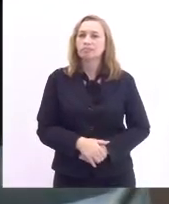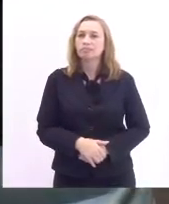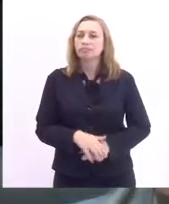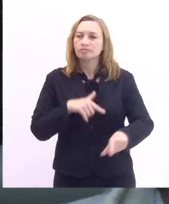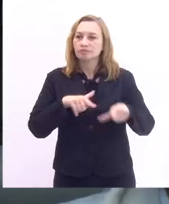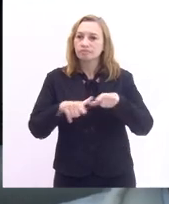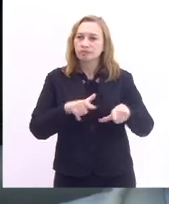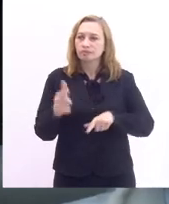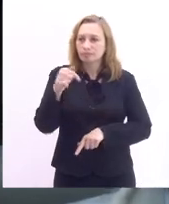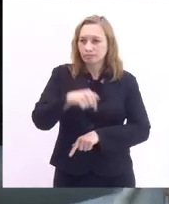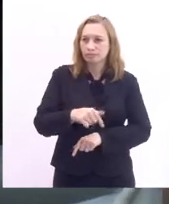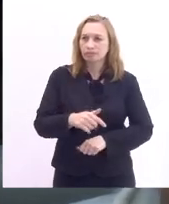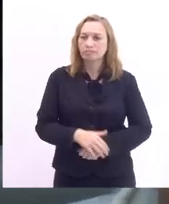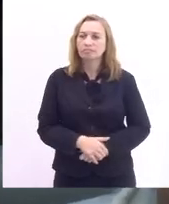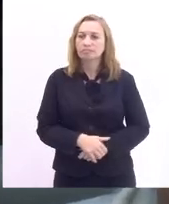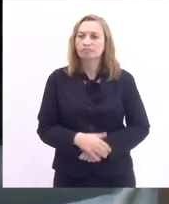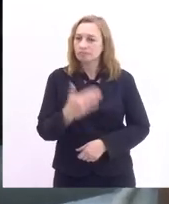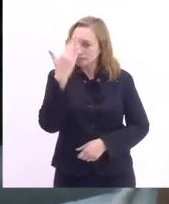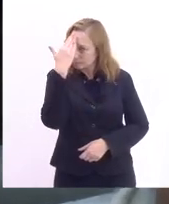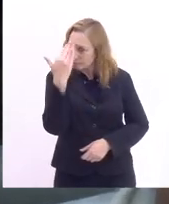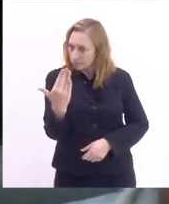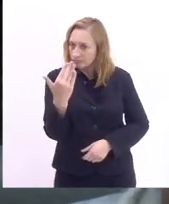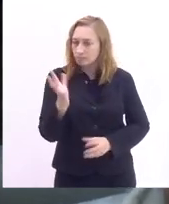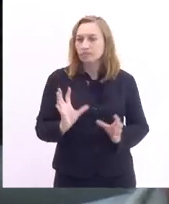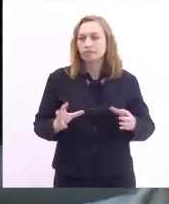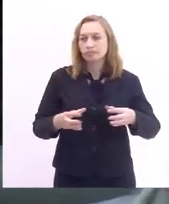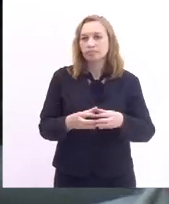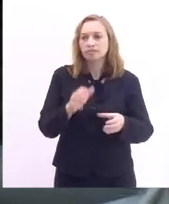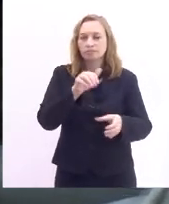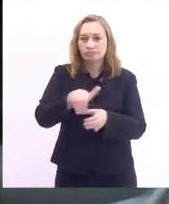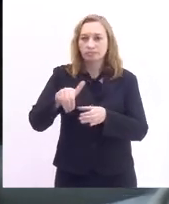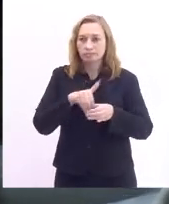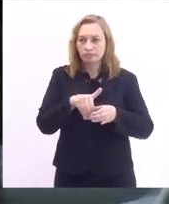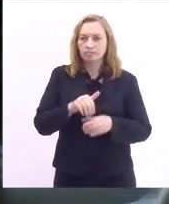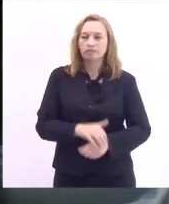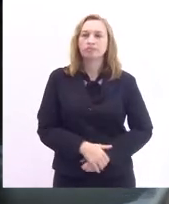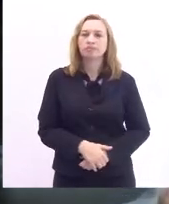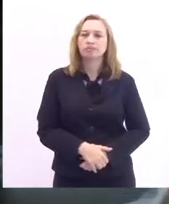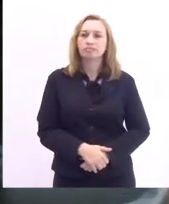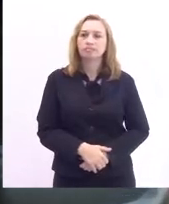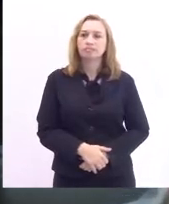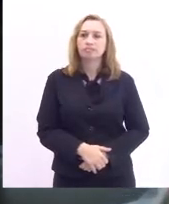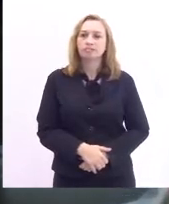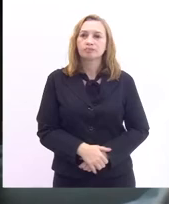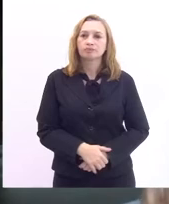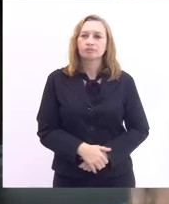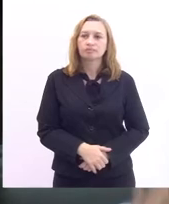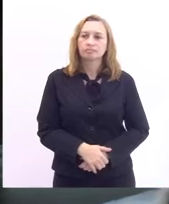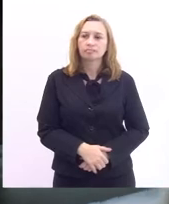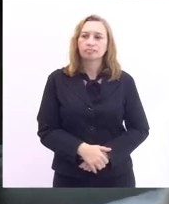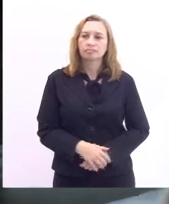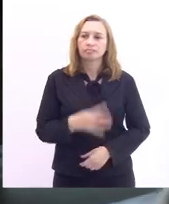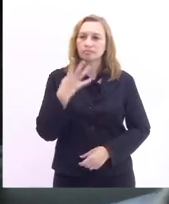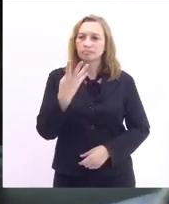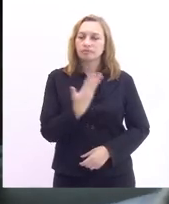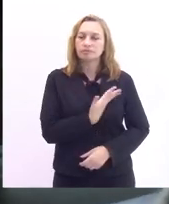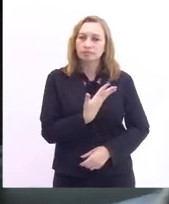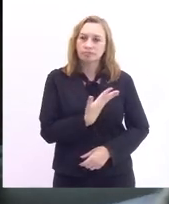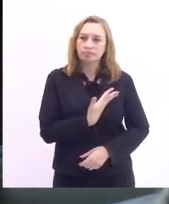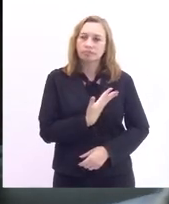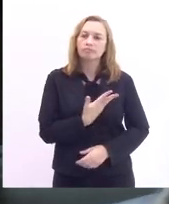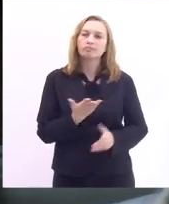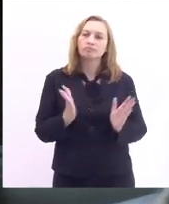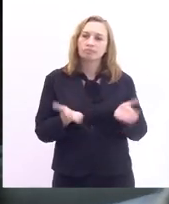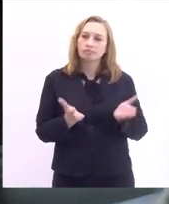trabalhar aqui dentro Eu queria que agradecer a comissão eleitoral a raça Dos quatro grandes companheiros